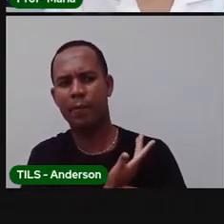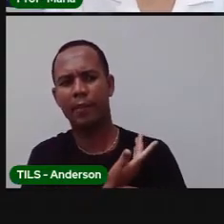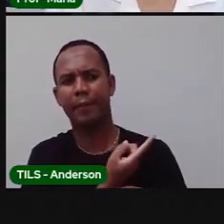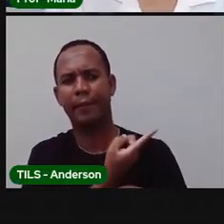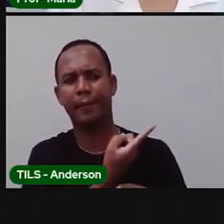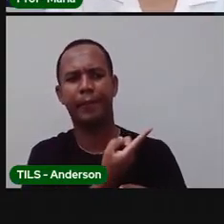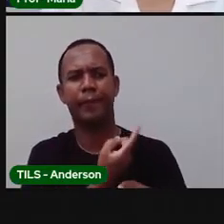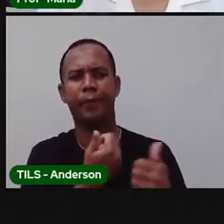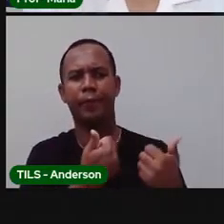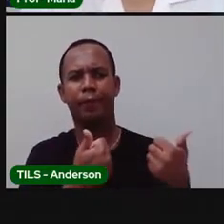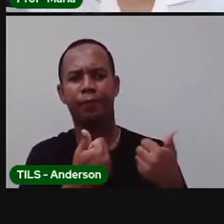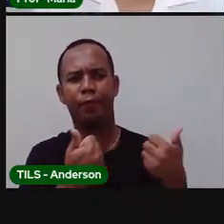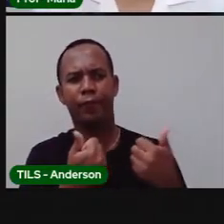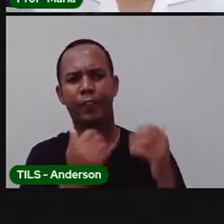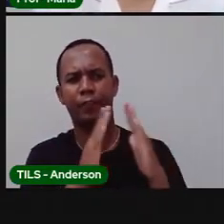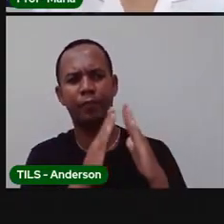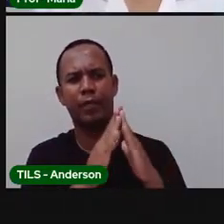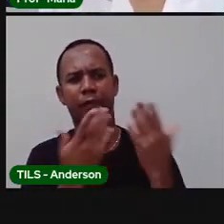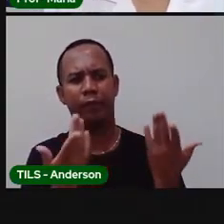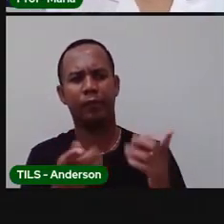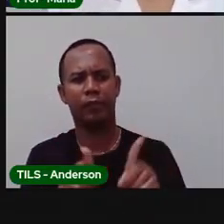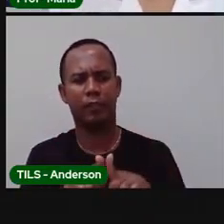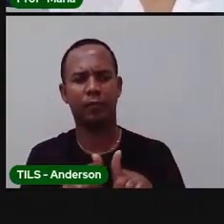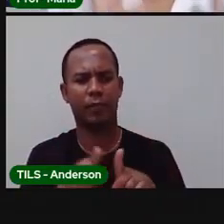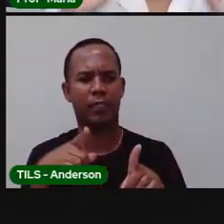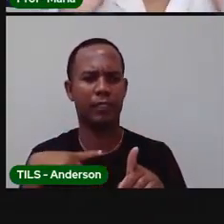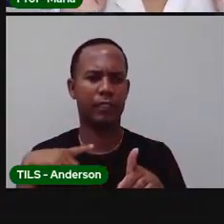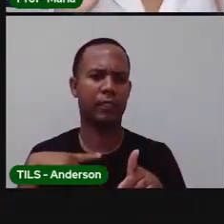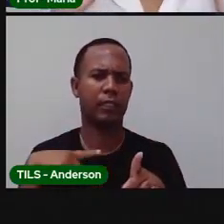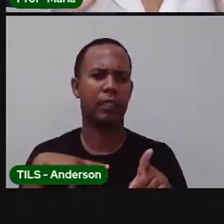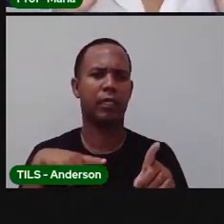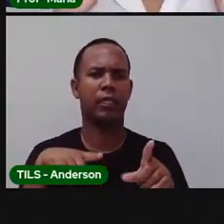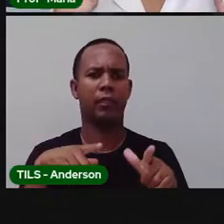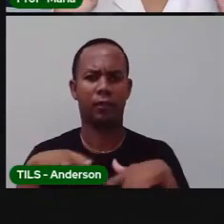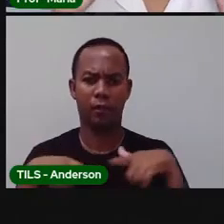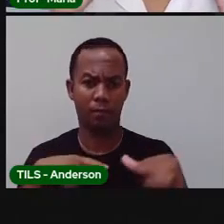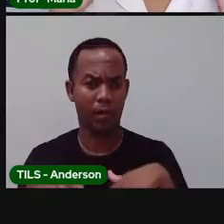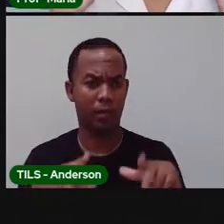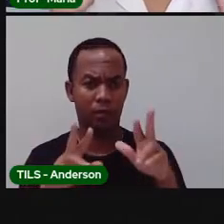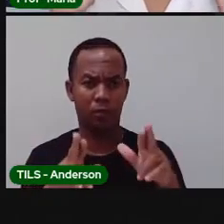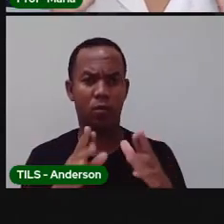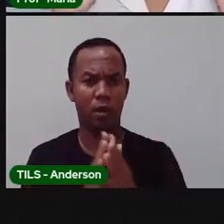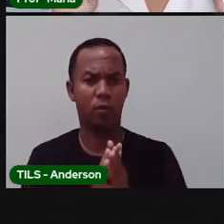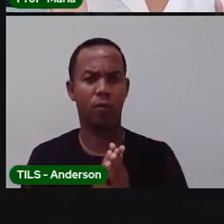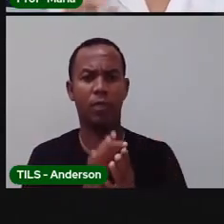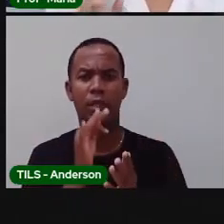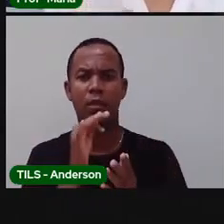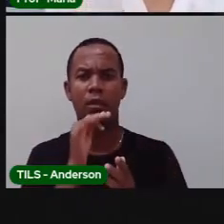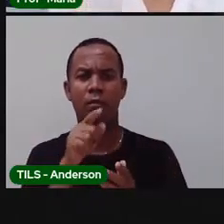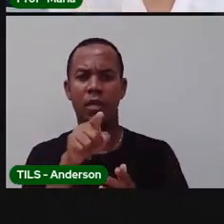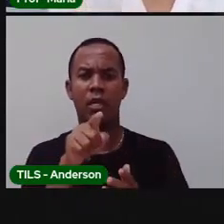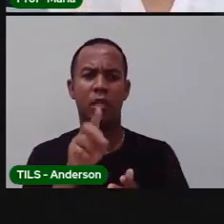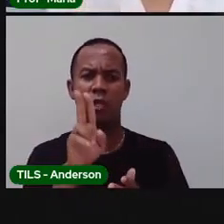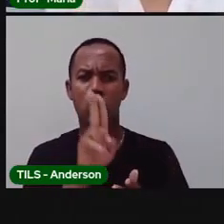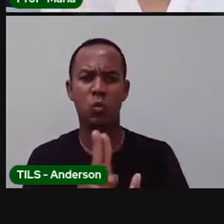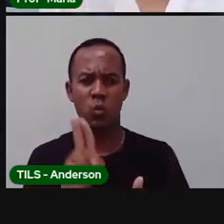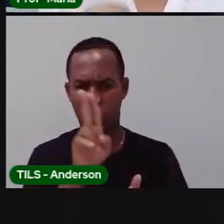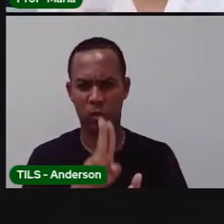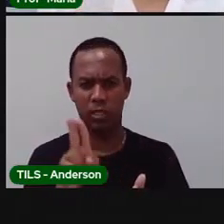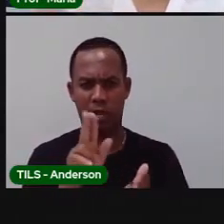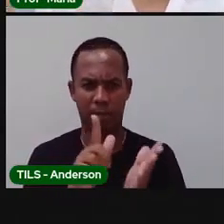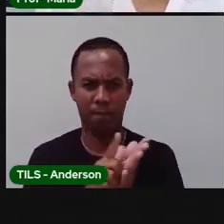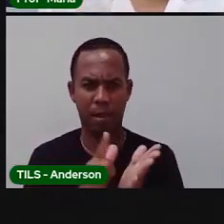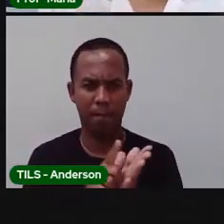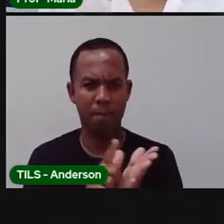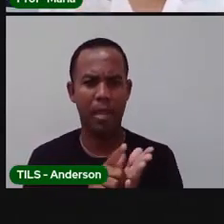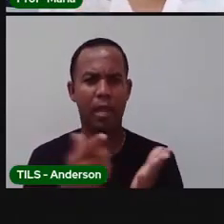essas pessoas, elas tiram sustento daquilo que a gente, pô, não vou usar. Mas parem e pense, será que